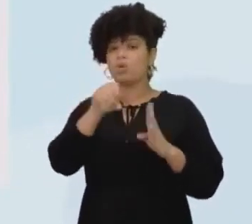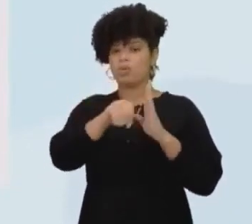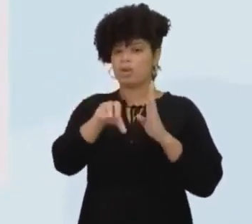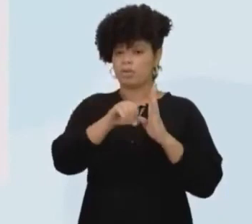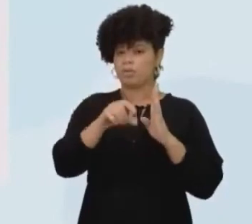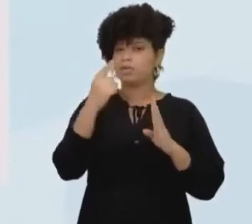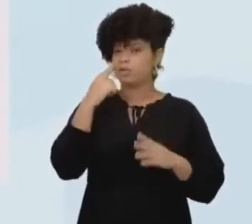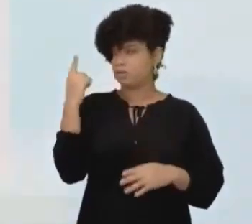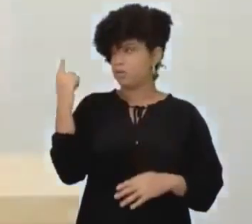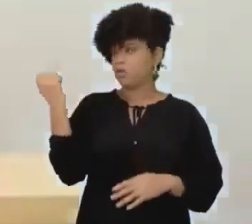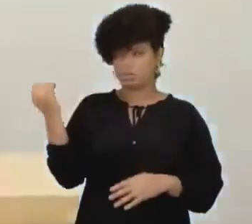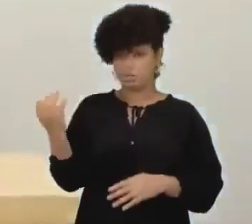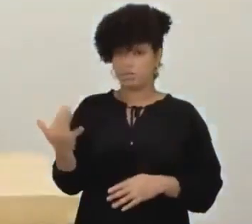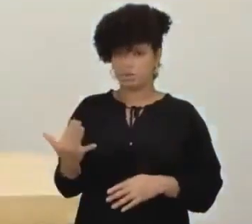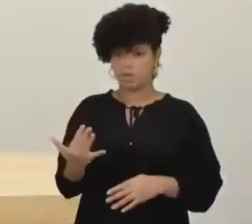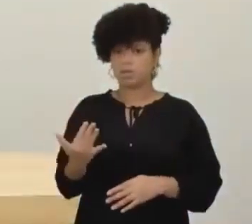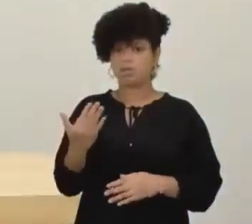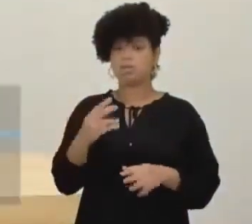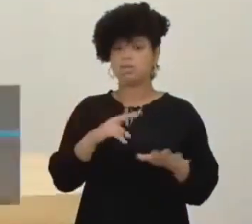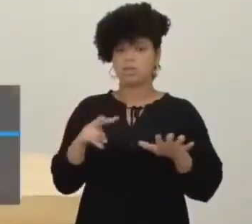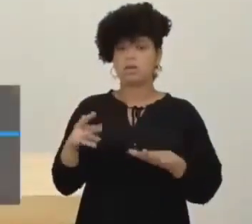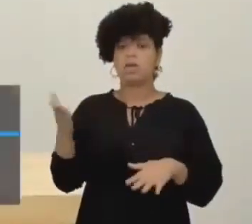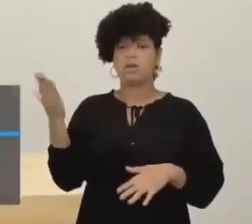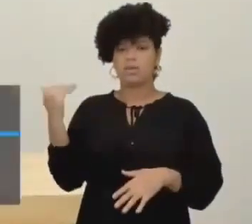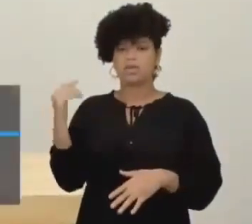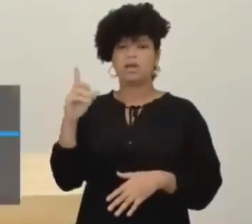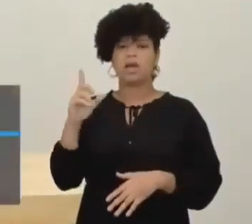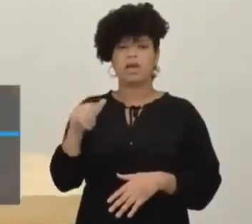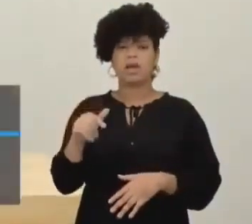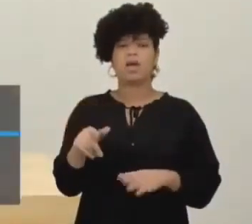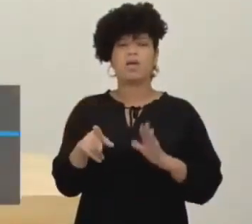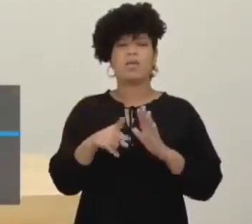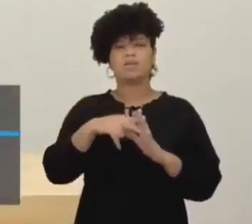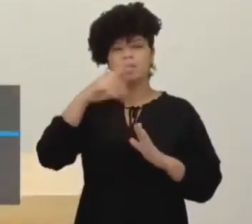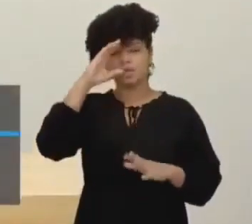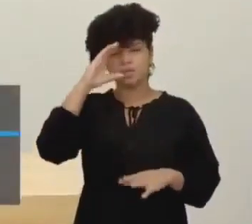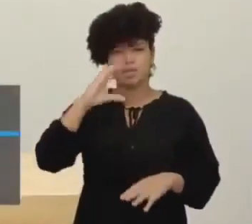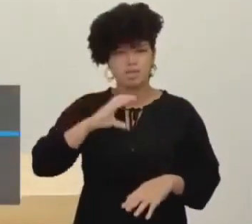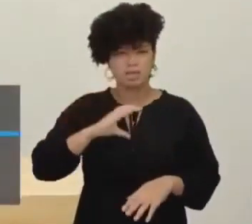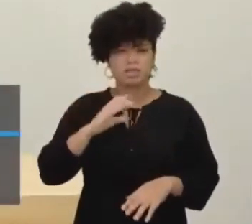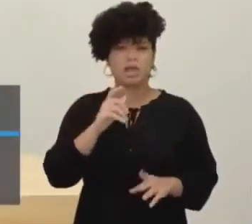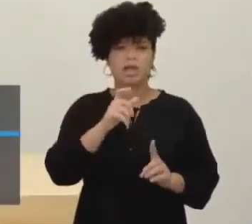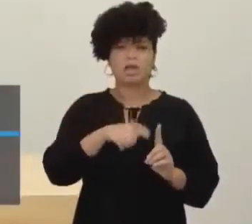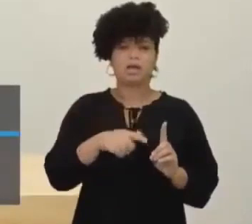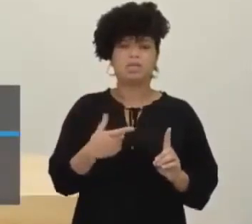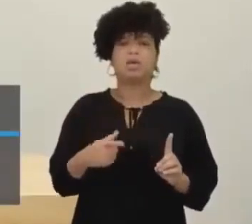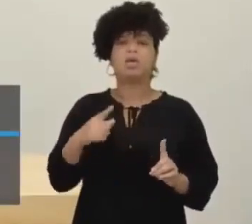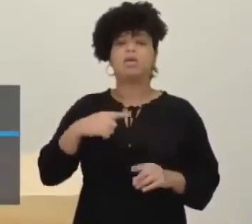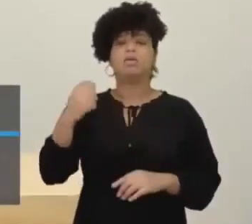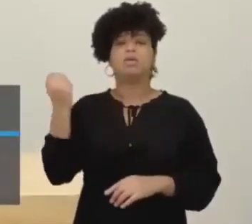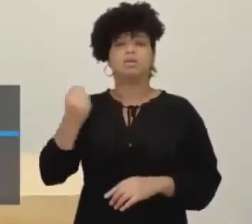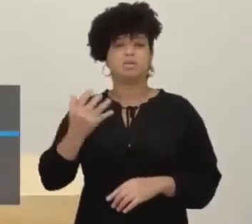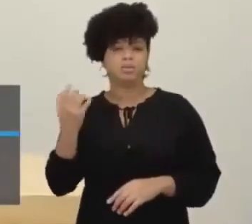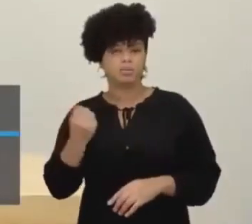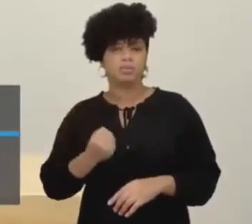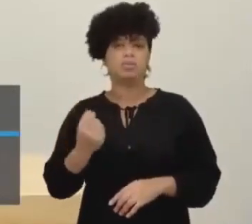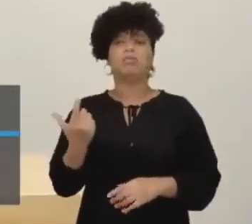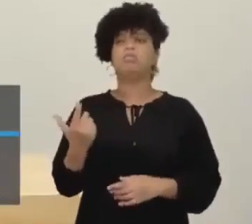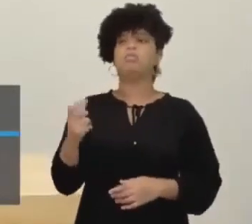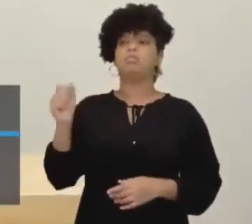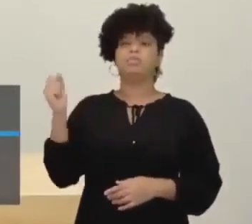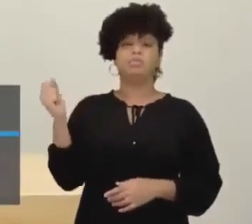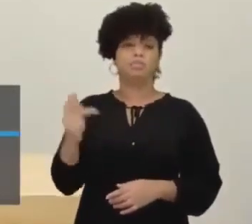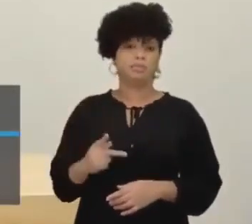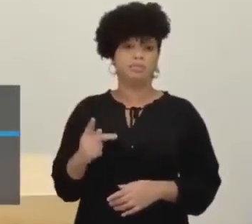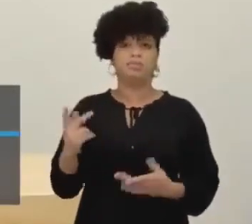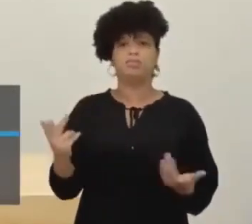né que até expliquei né semana passada que é aquele aquela aquele cidadão que tem uma pensão mas que não tem não ganha